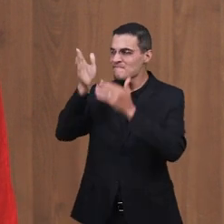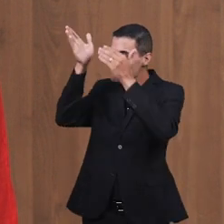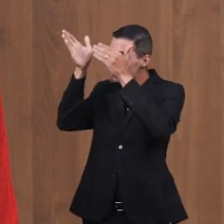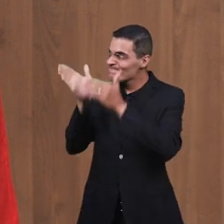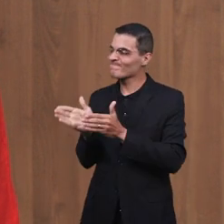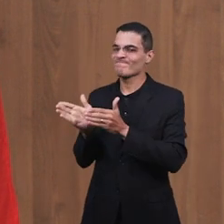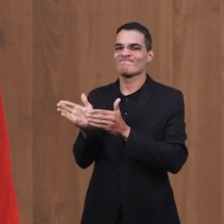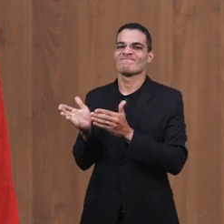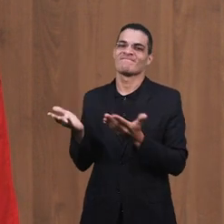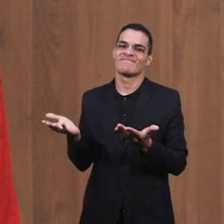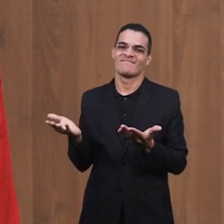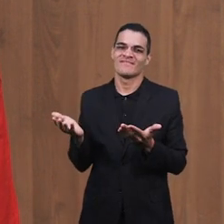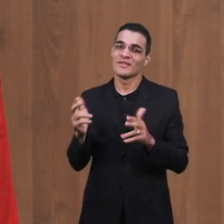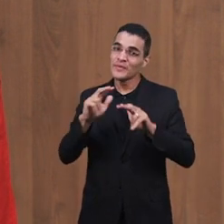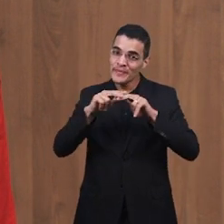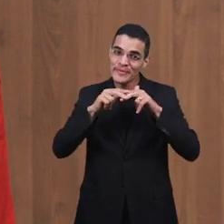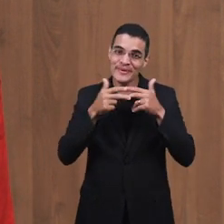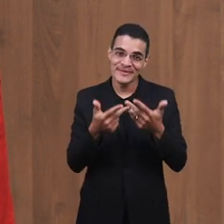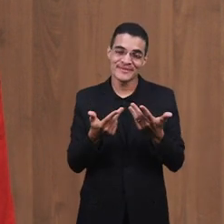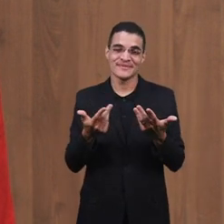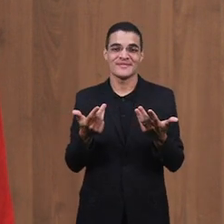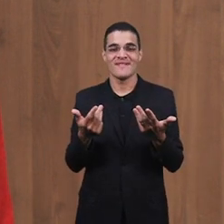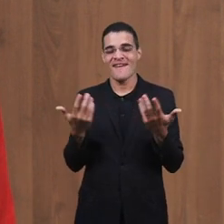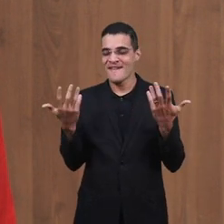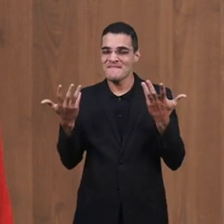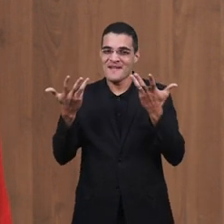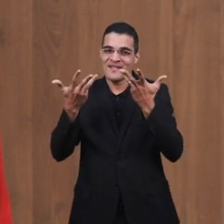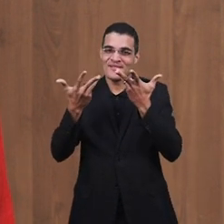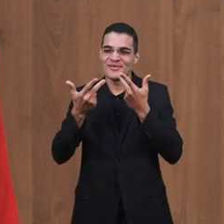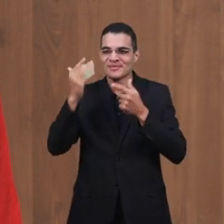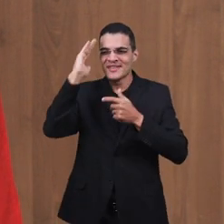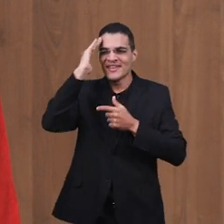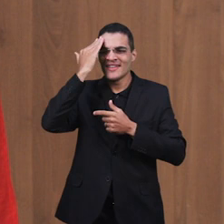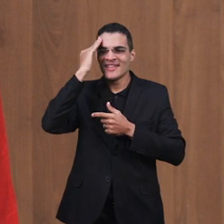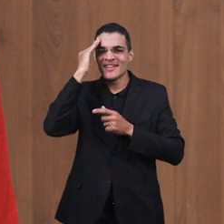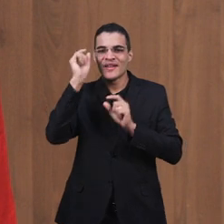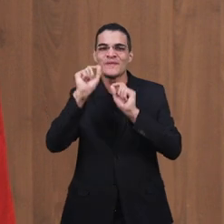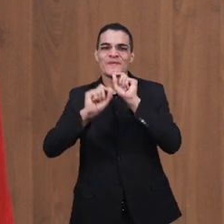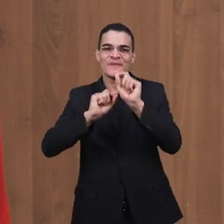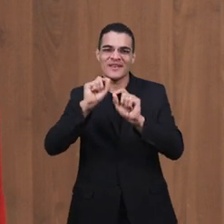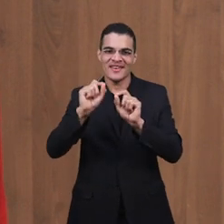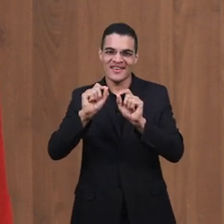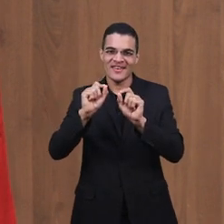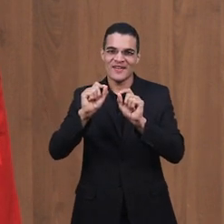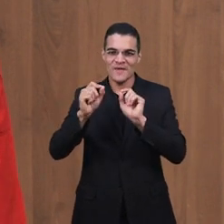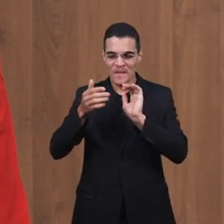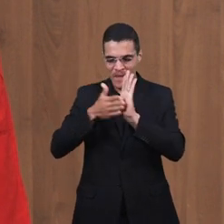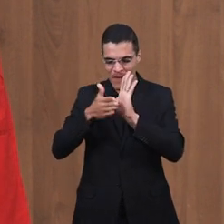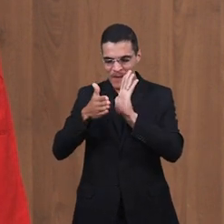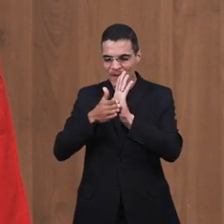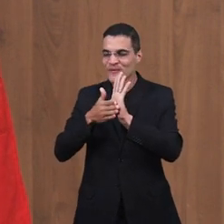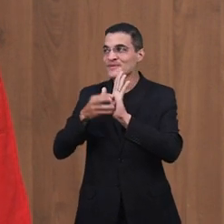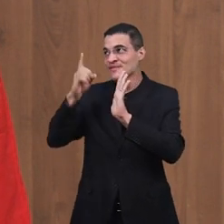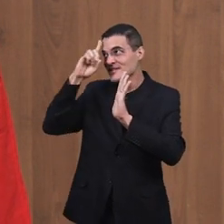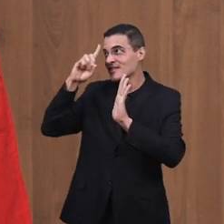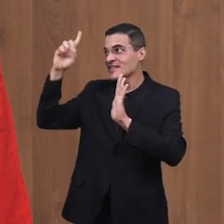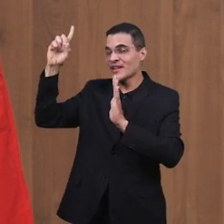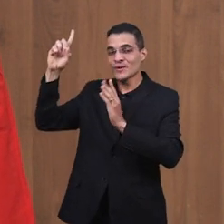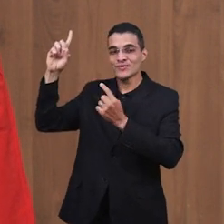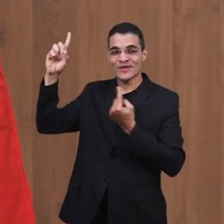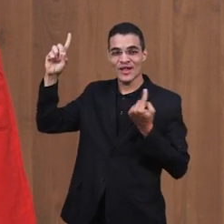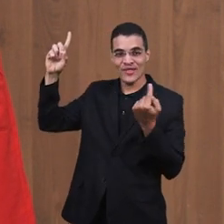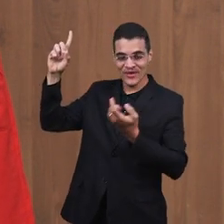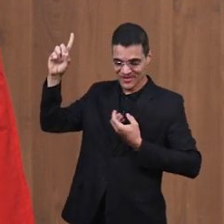Deus. Então, queridos, é maravilhoso quando entendemos e alcançamos o projeto de